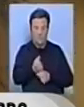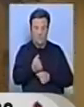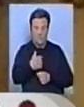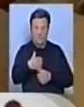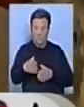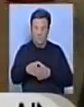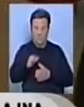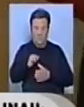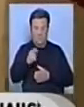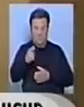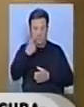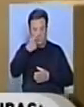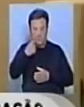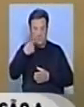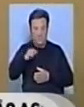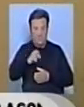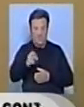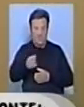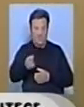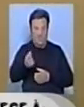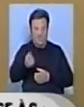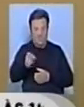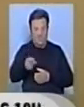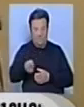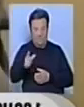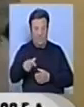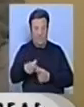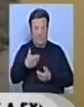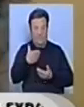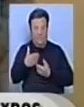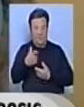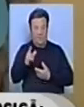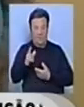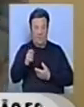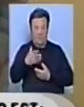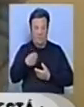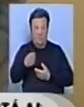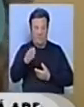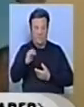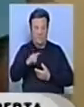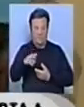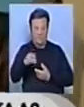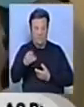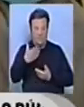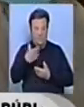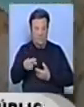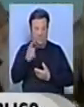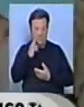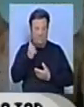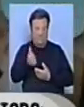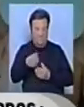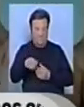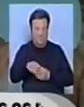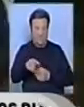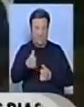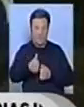nossos utentes, as pessoas especiais da APEL, representarem ou ensinarem a lenda de São Martinho. É uma mais-valia,